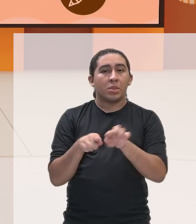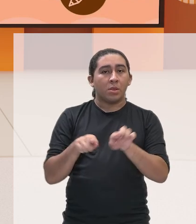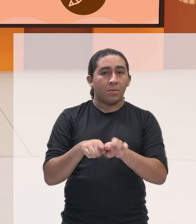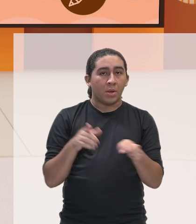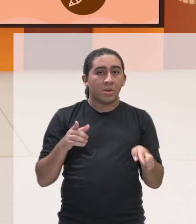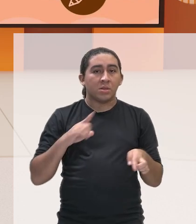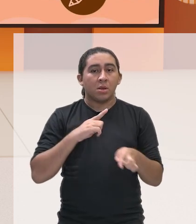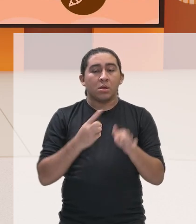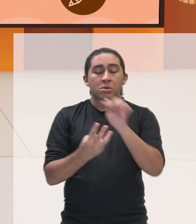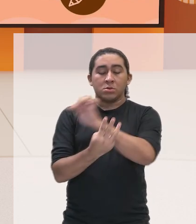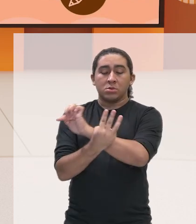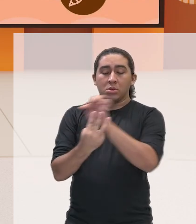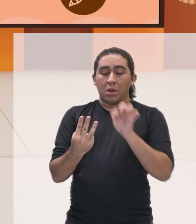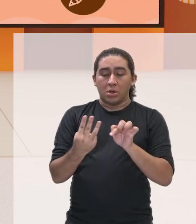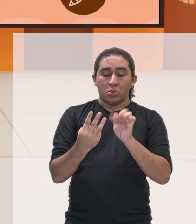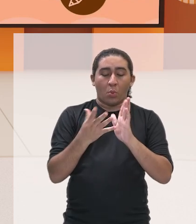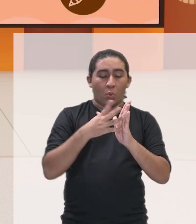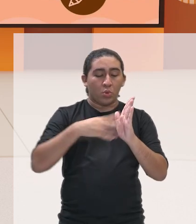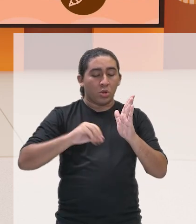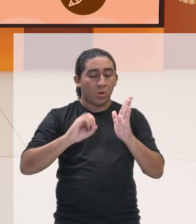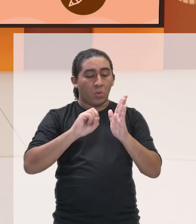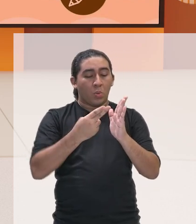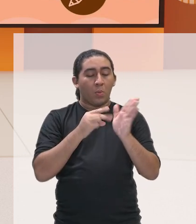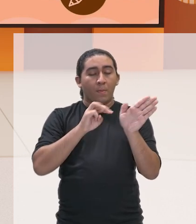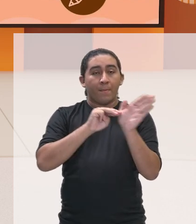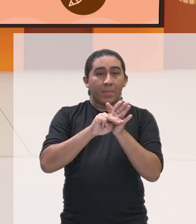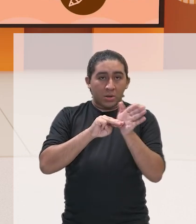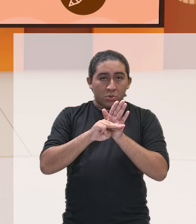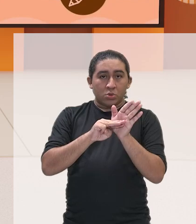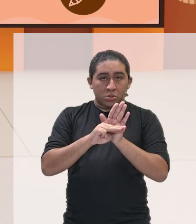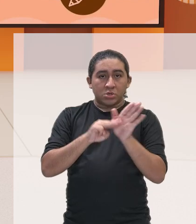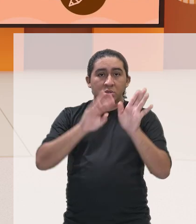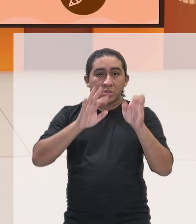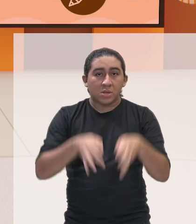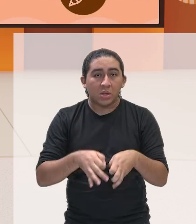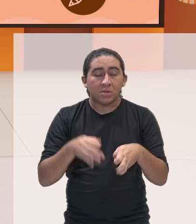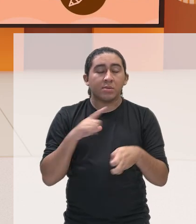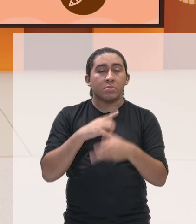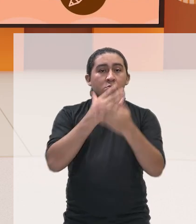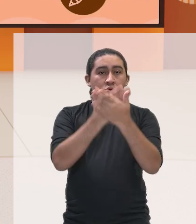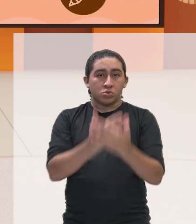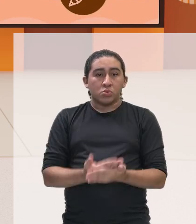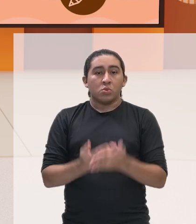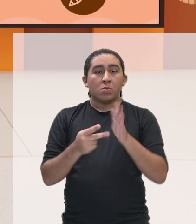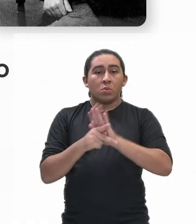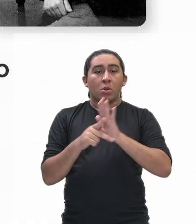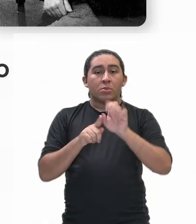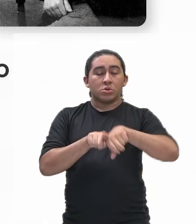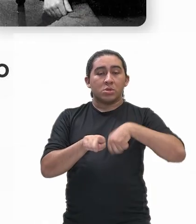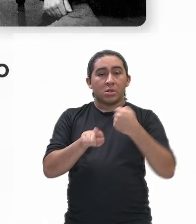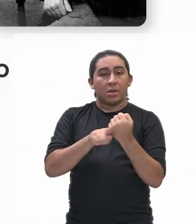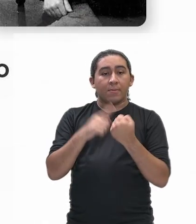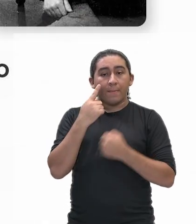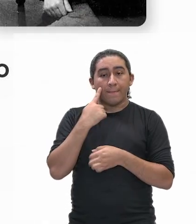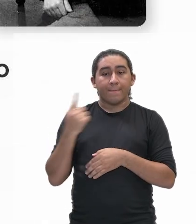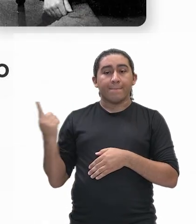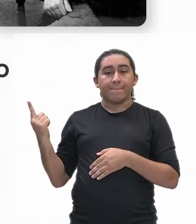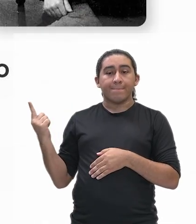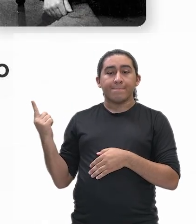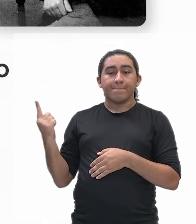três modelos ou três metodologias que vão estudar, né, a sociedade. Vamos